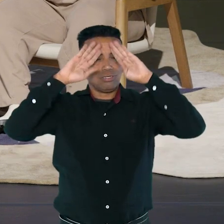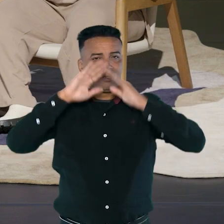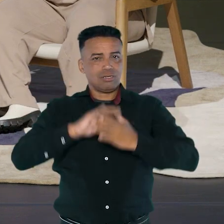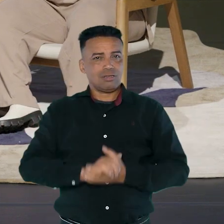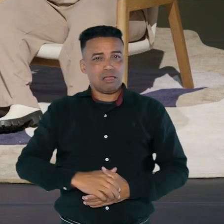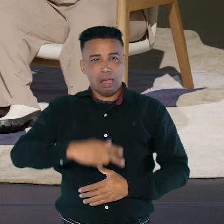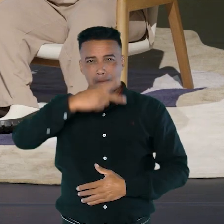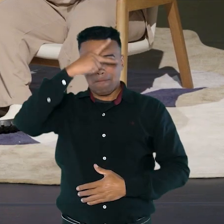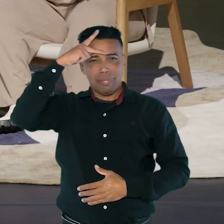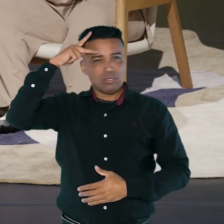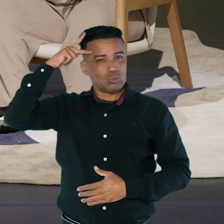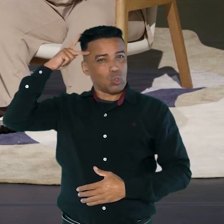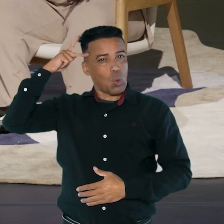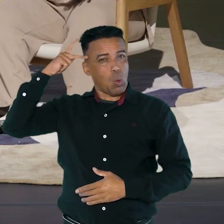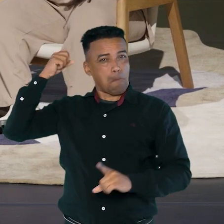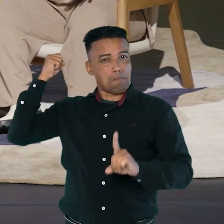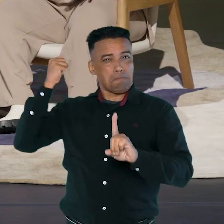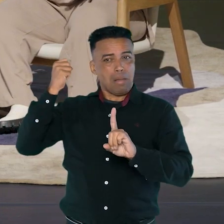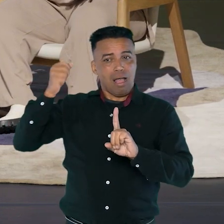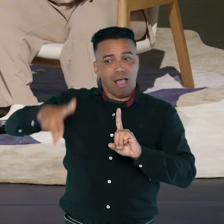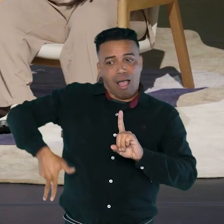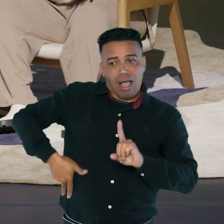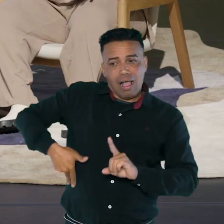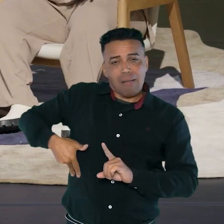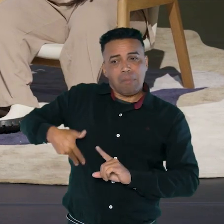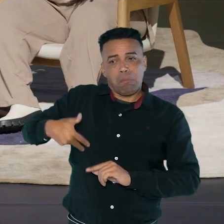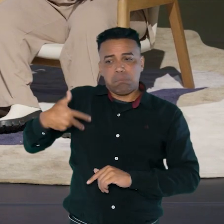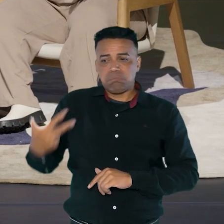Os assassinos com as armas no chão.